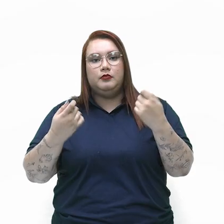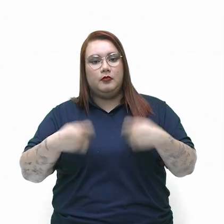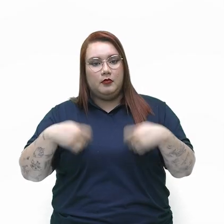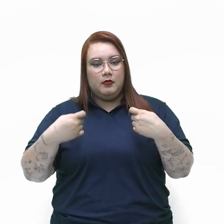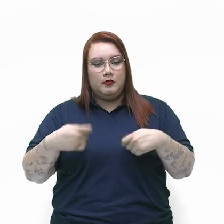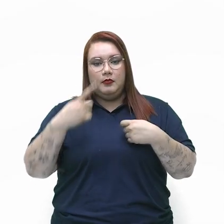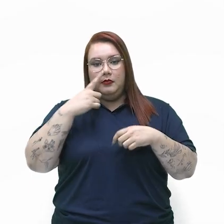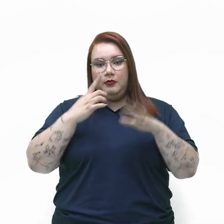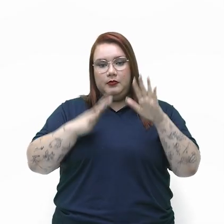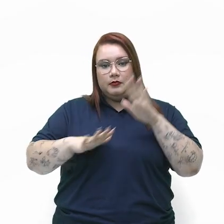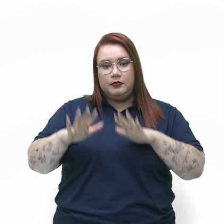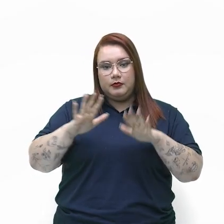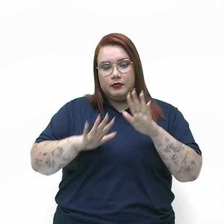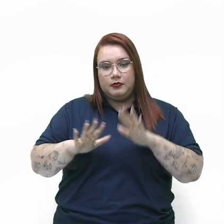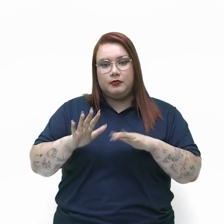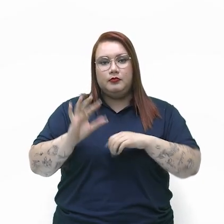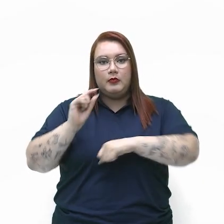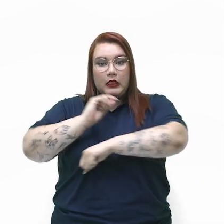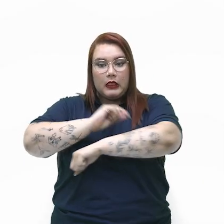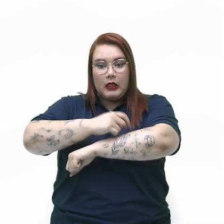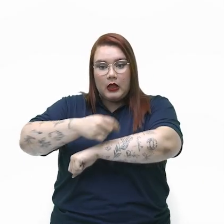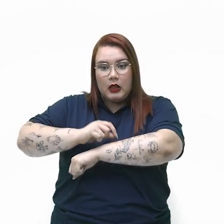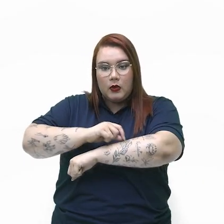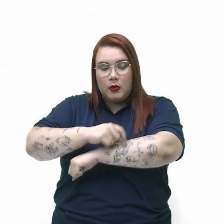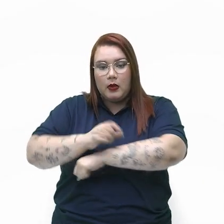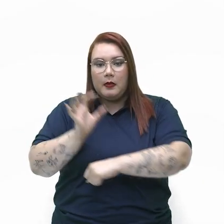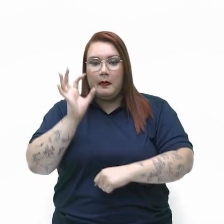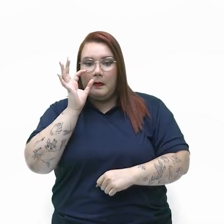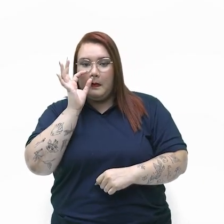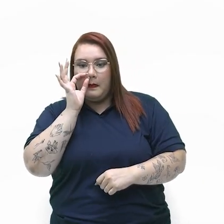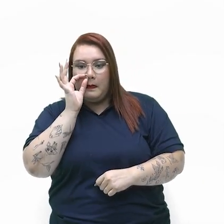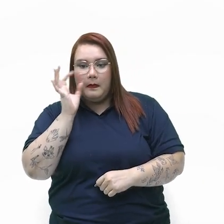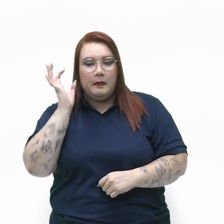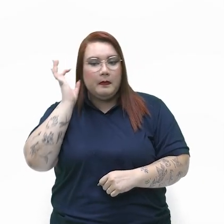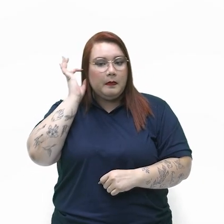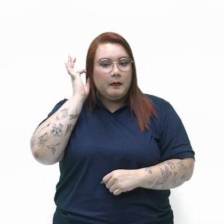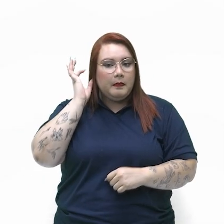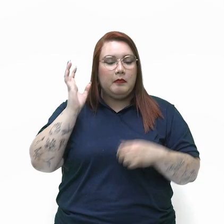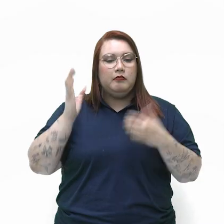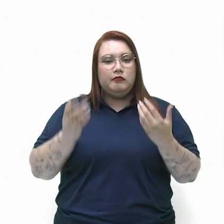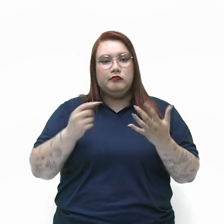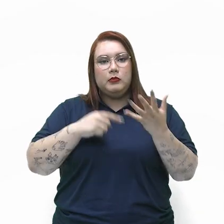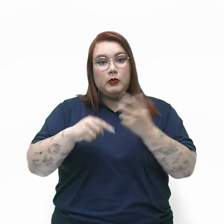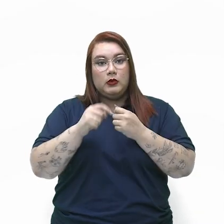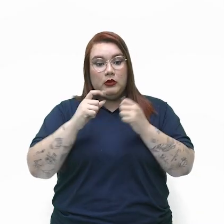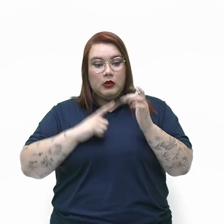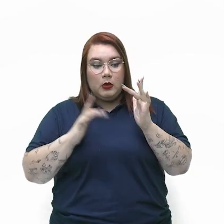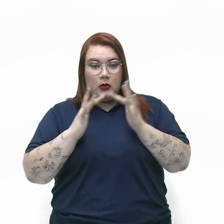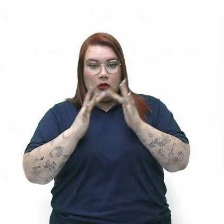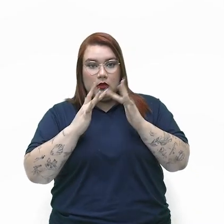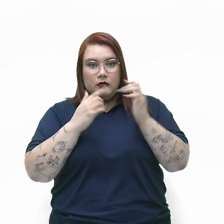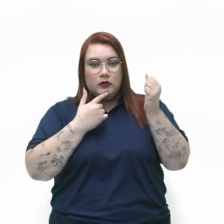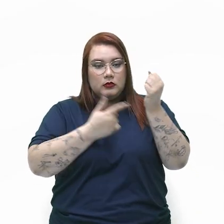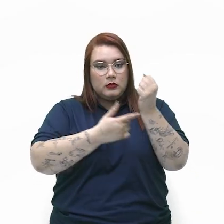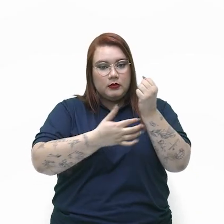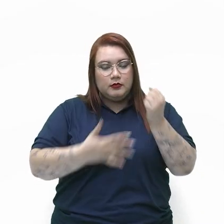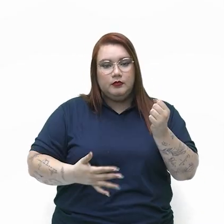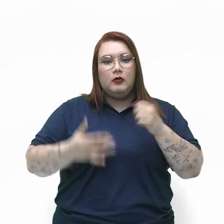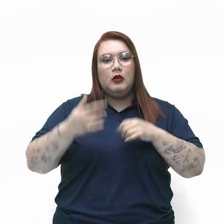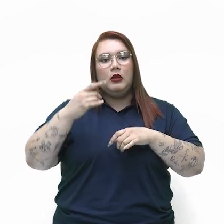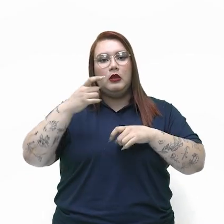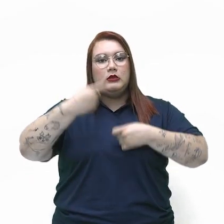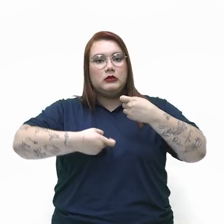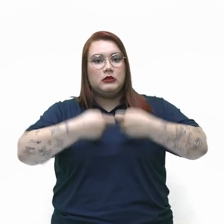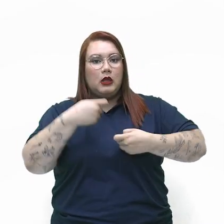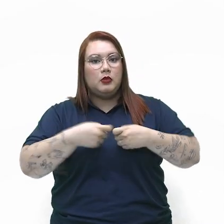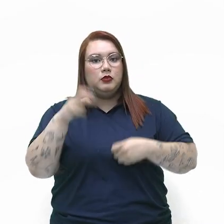necessário ter esses cuidados. Tatuagem, piercing, né, tudo aquilo que tem um contato ali direto com o sangue. Sexo sem